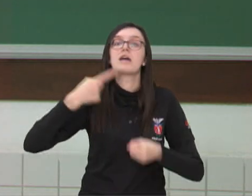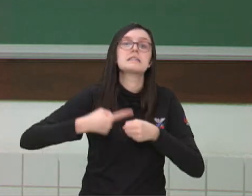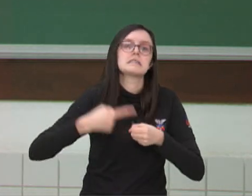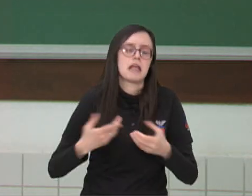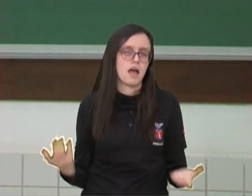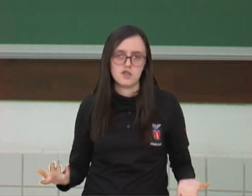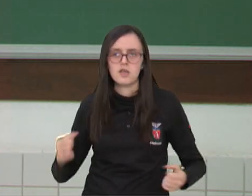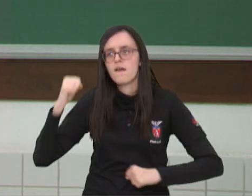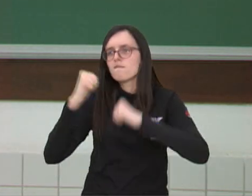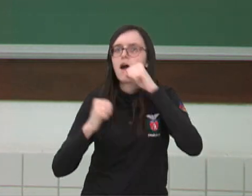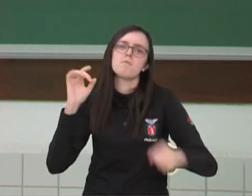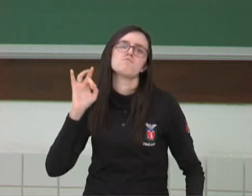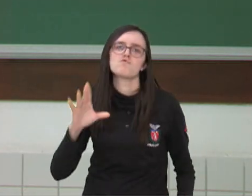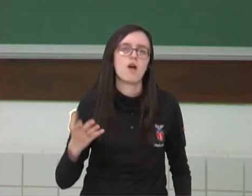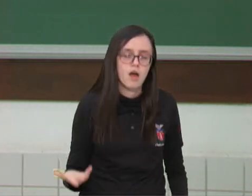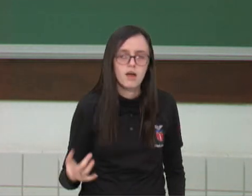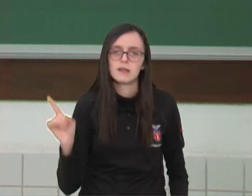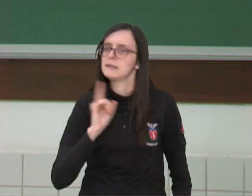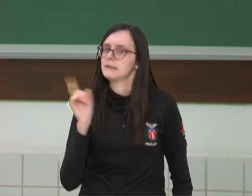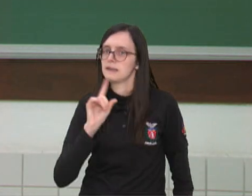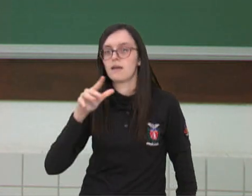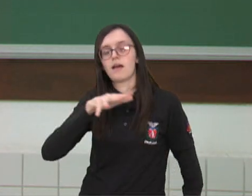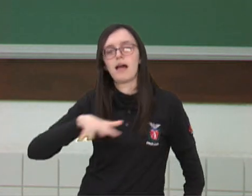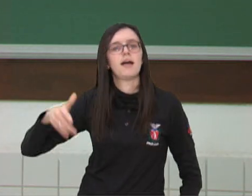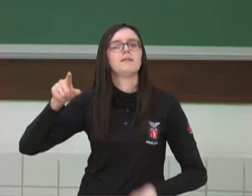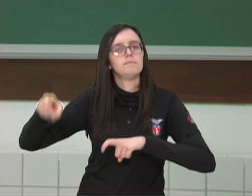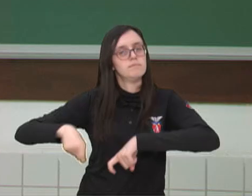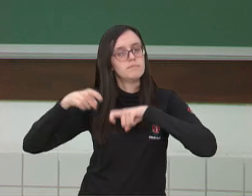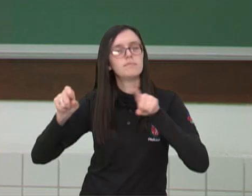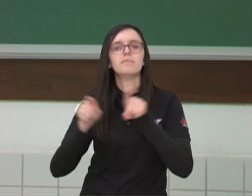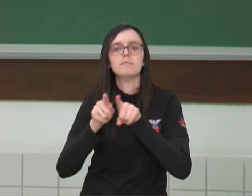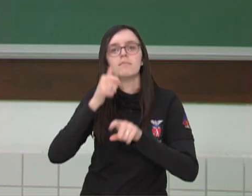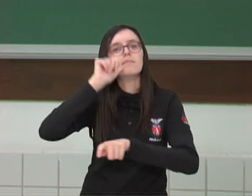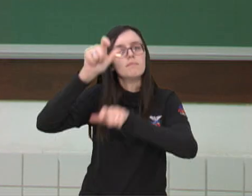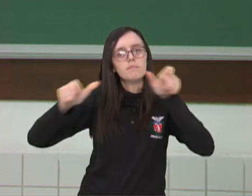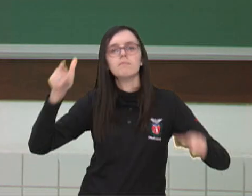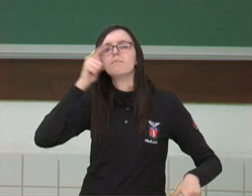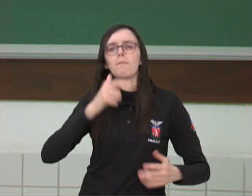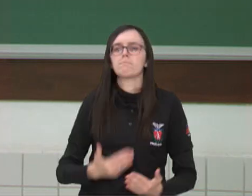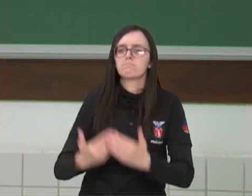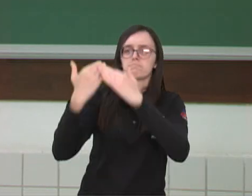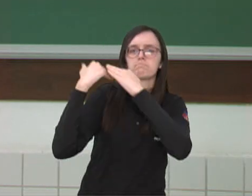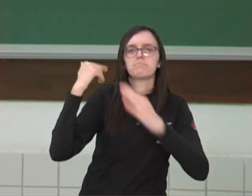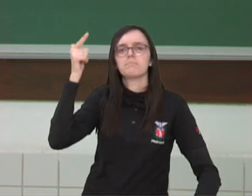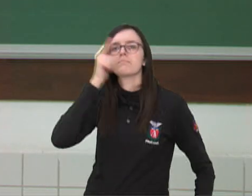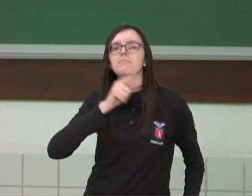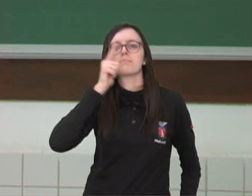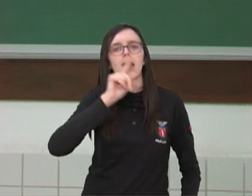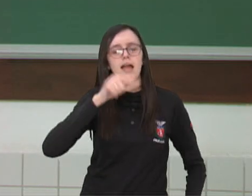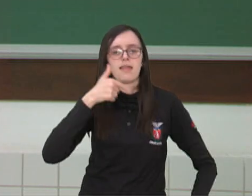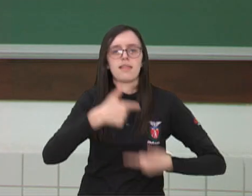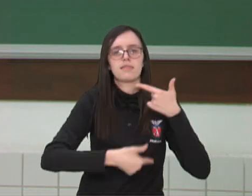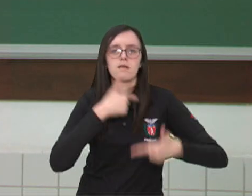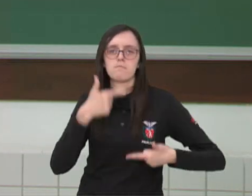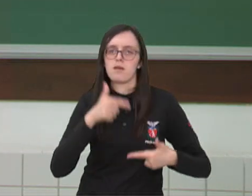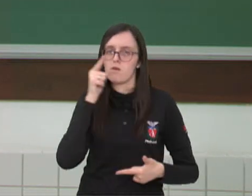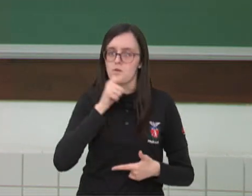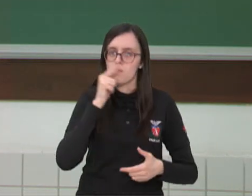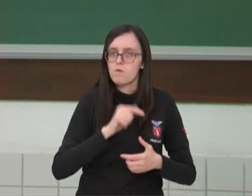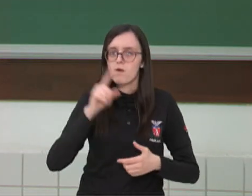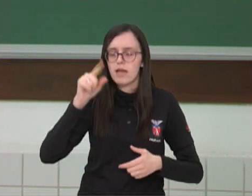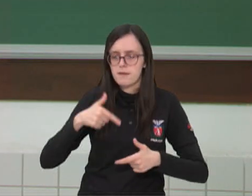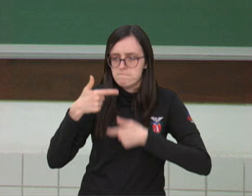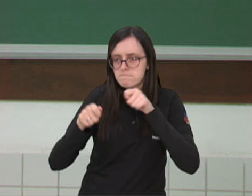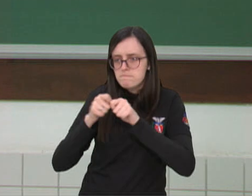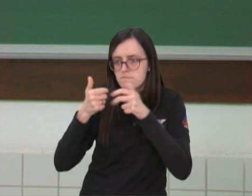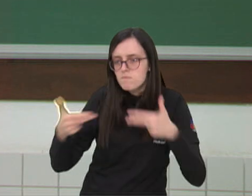cidade, nas fábricas, na área rural também as mulheres assumiram esse trabalho todo, essa